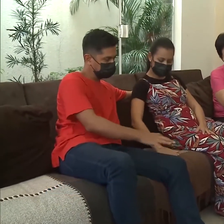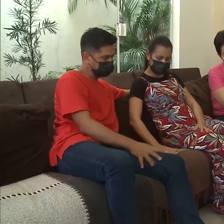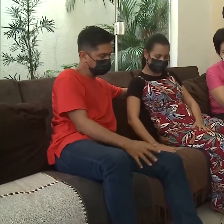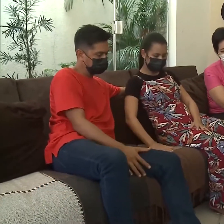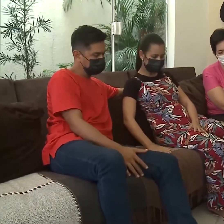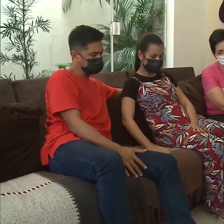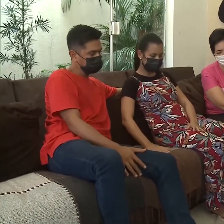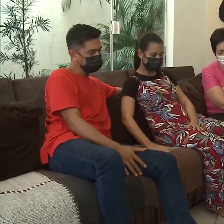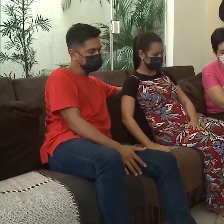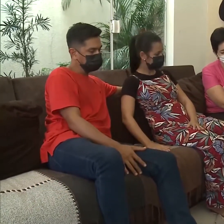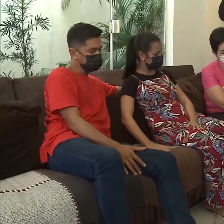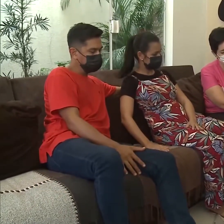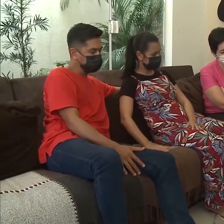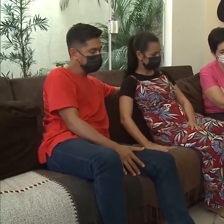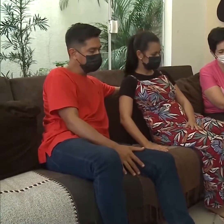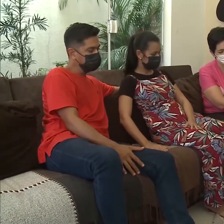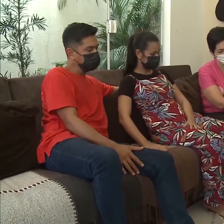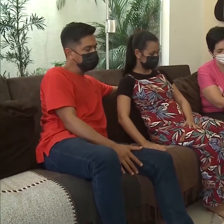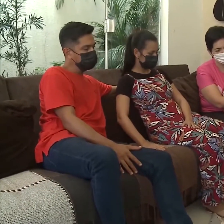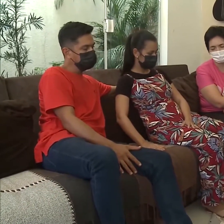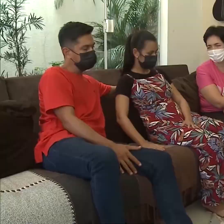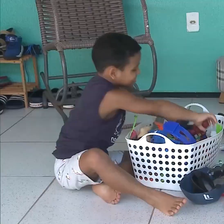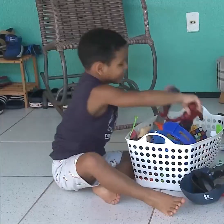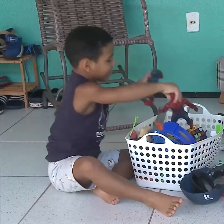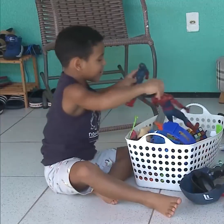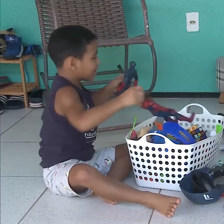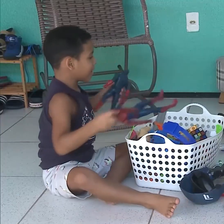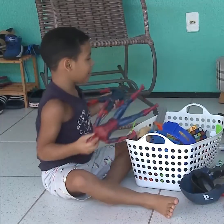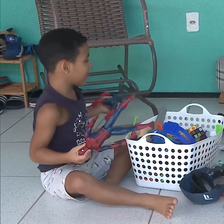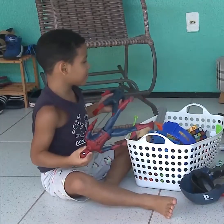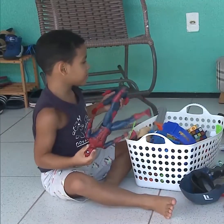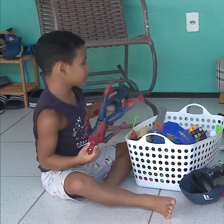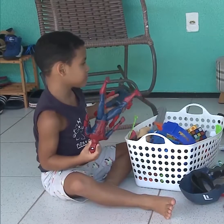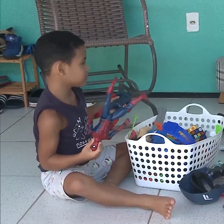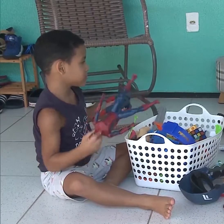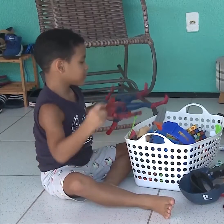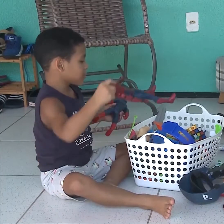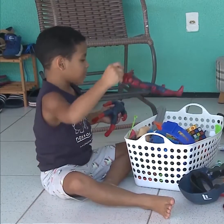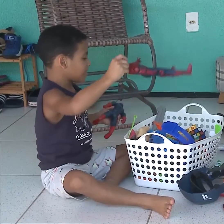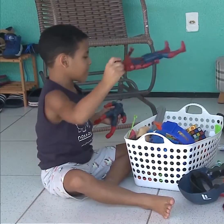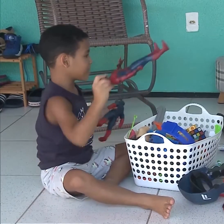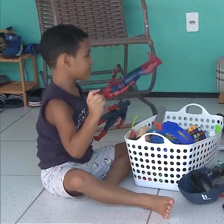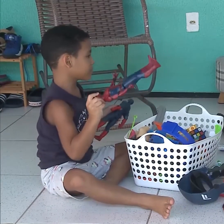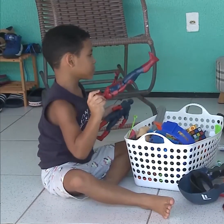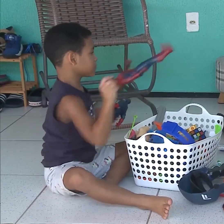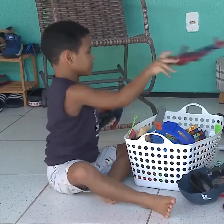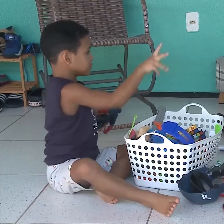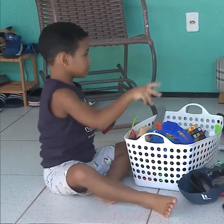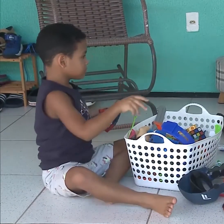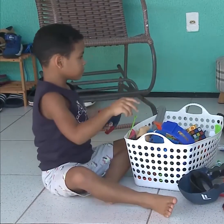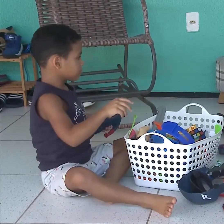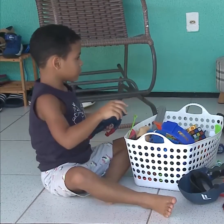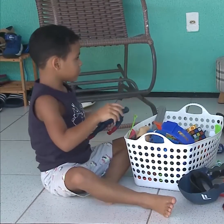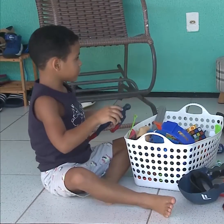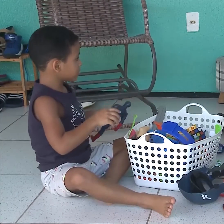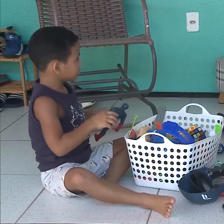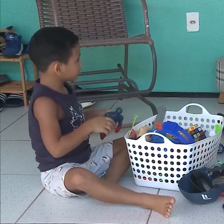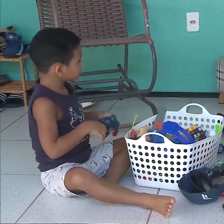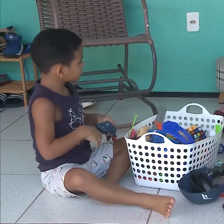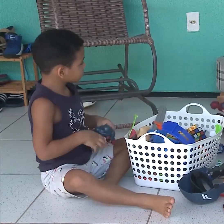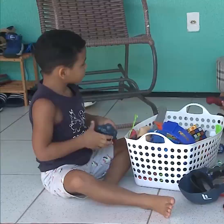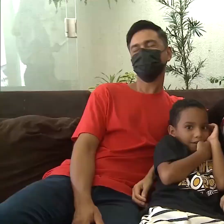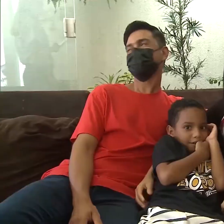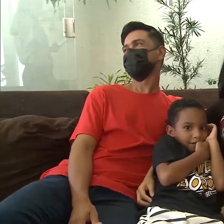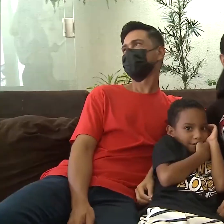filho ou para se tornar pai ou uma mãe. É preciso apenas superar laços físicos e deixar que